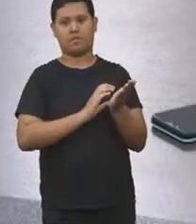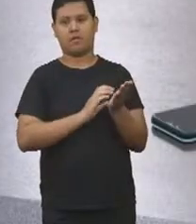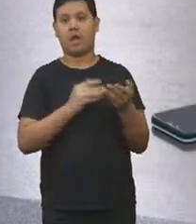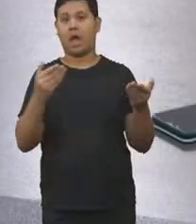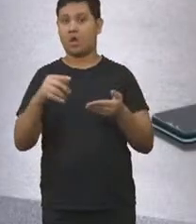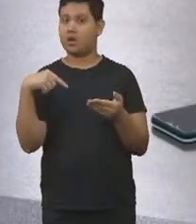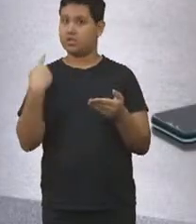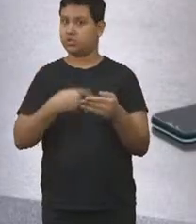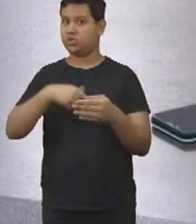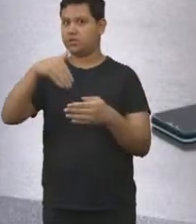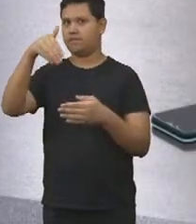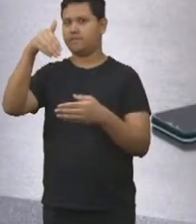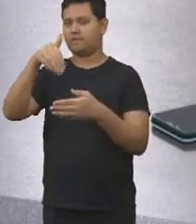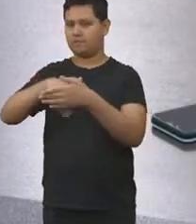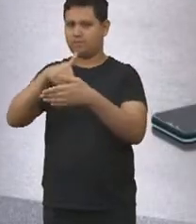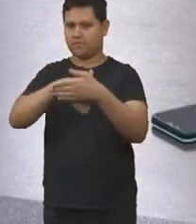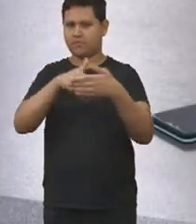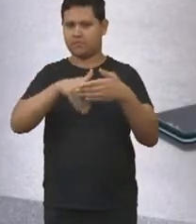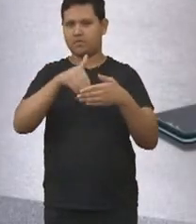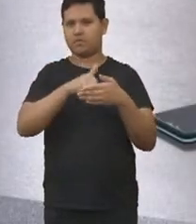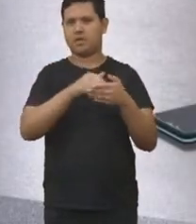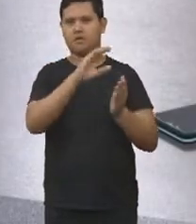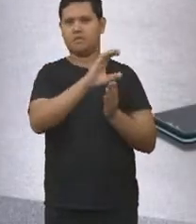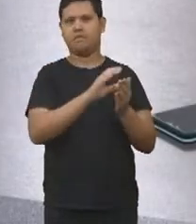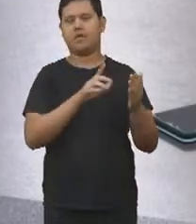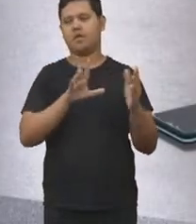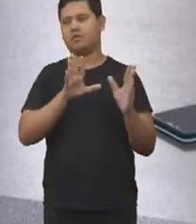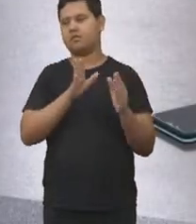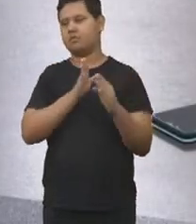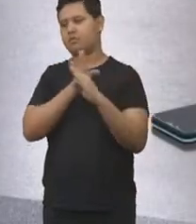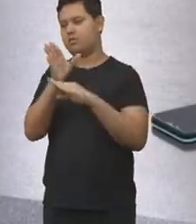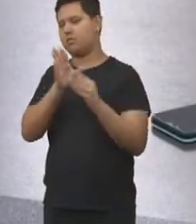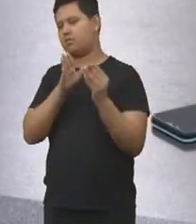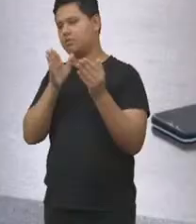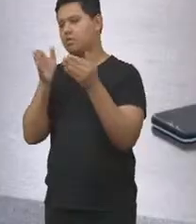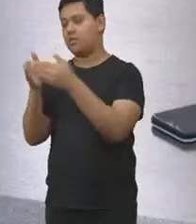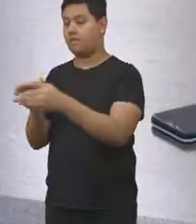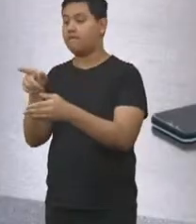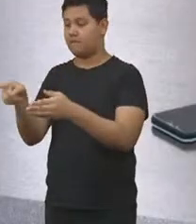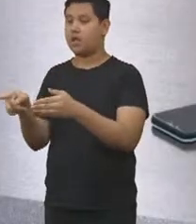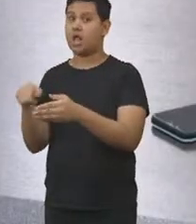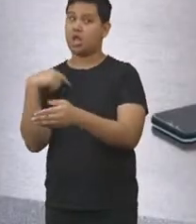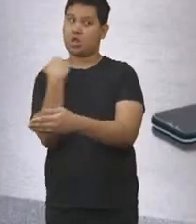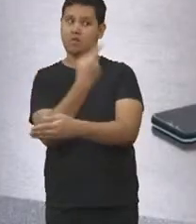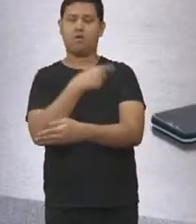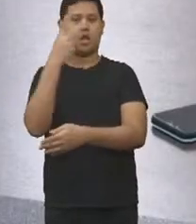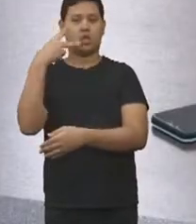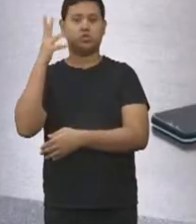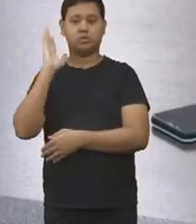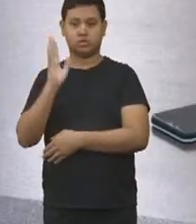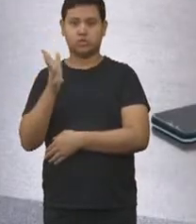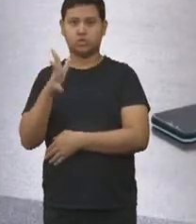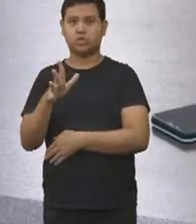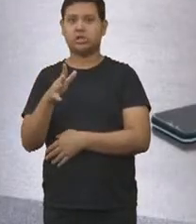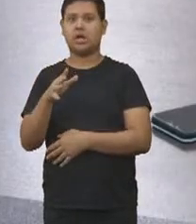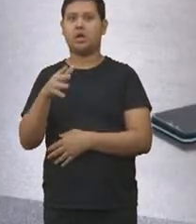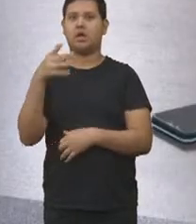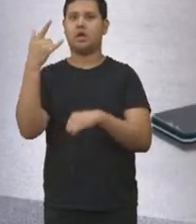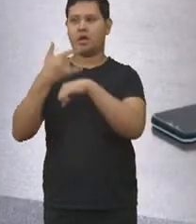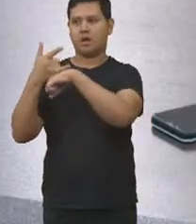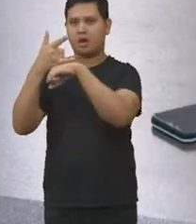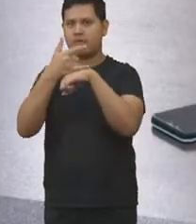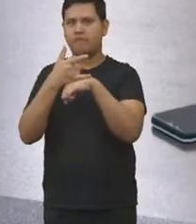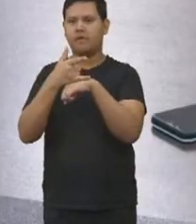vamos ser votados, vai destinar verba e todos os vereadores gostariam que já ficasse aqui registrado